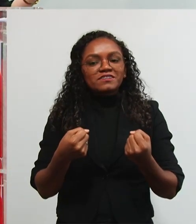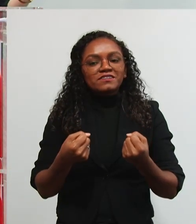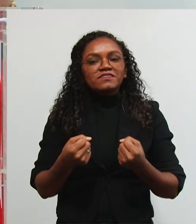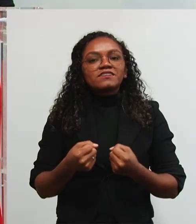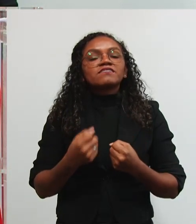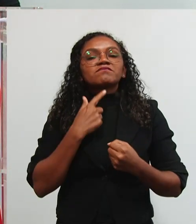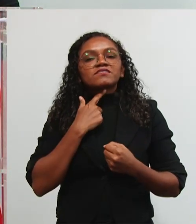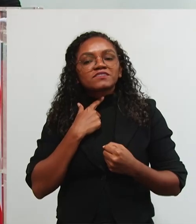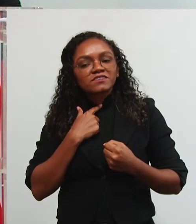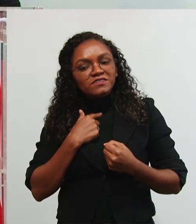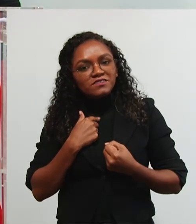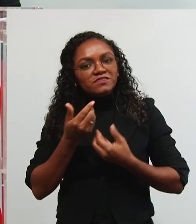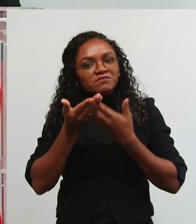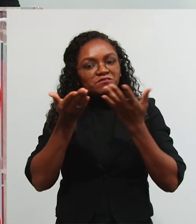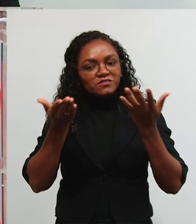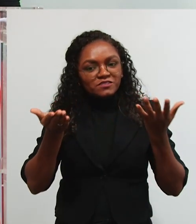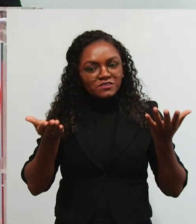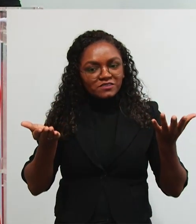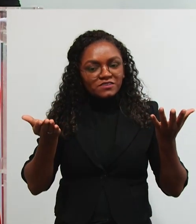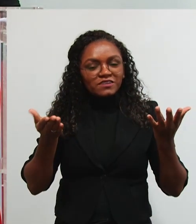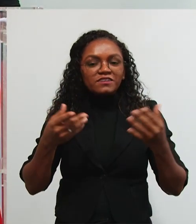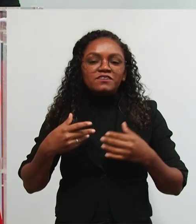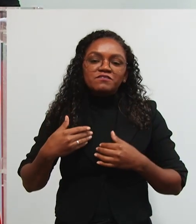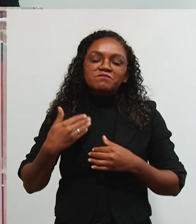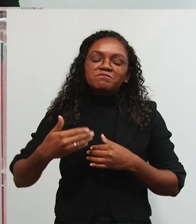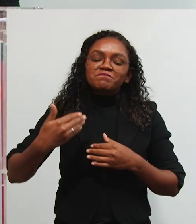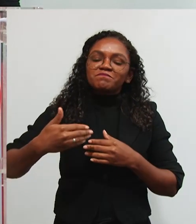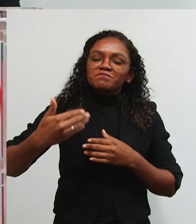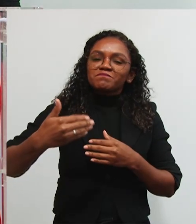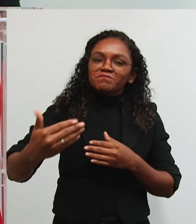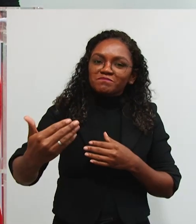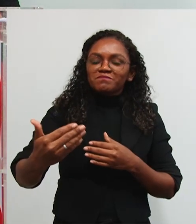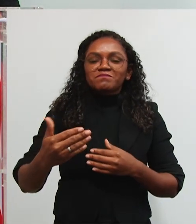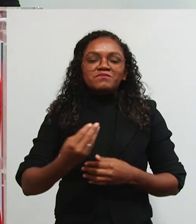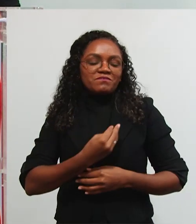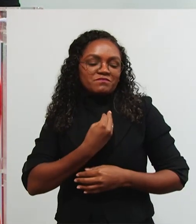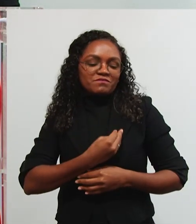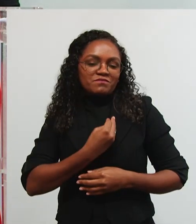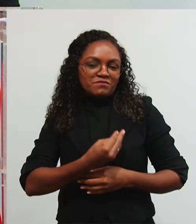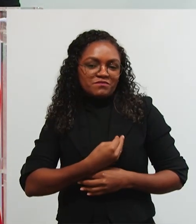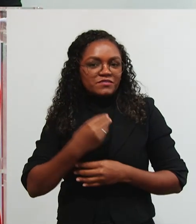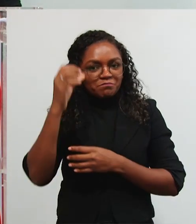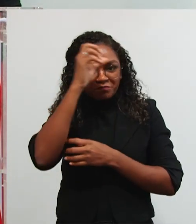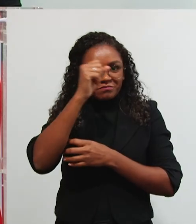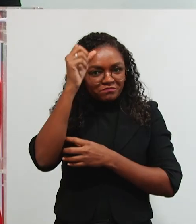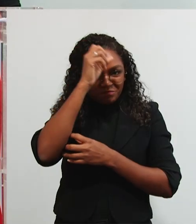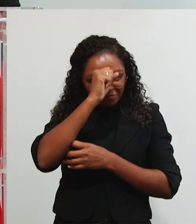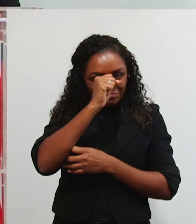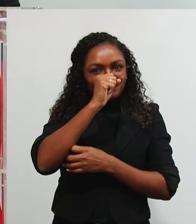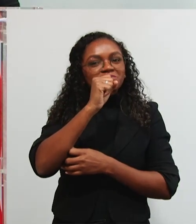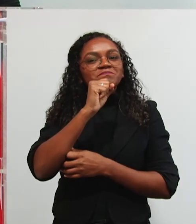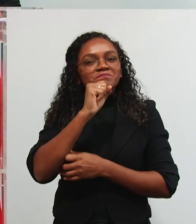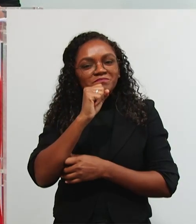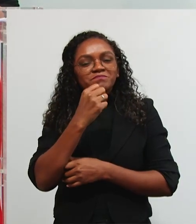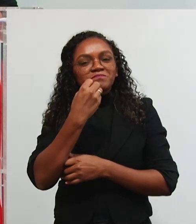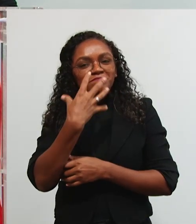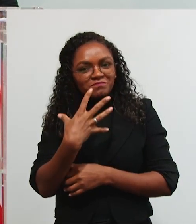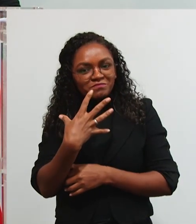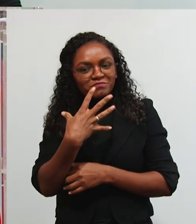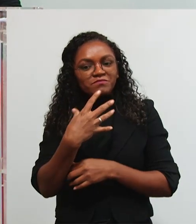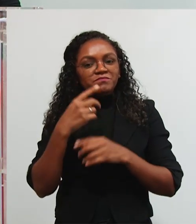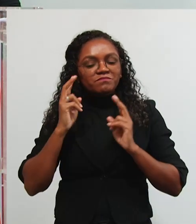esse outro exemplo. Aqui nós temos uma folha com as imagens, com um fundo cheio